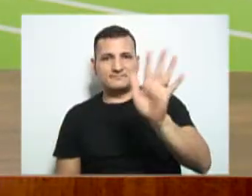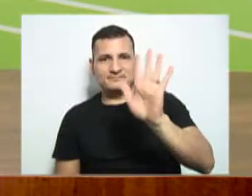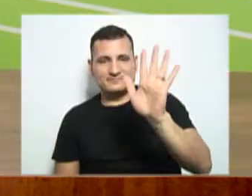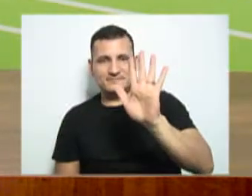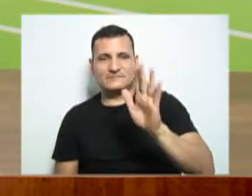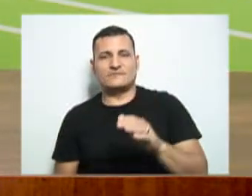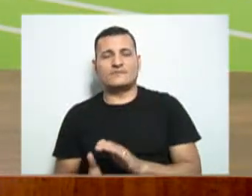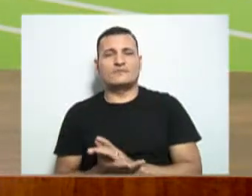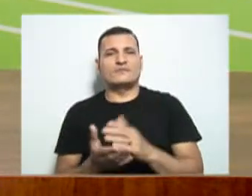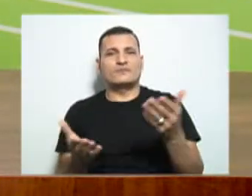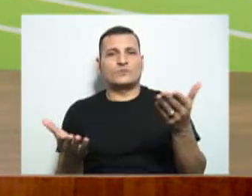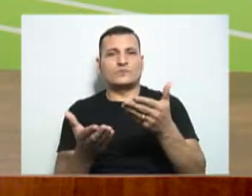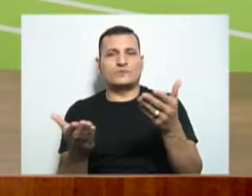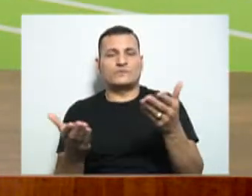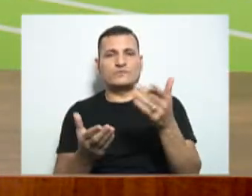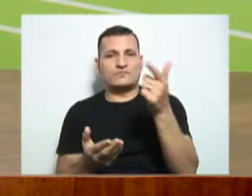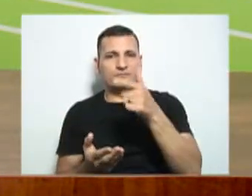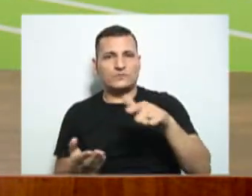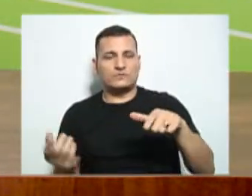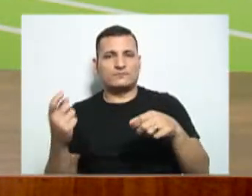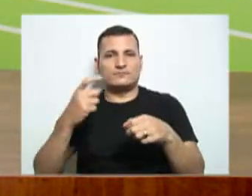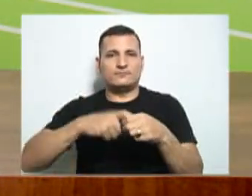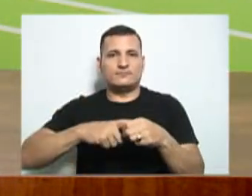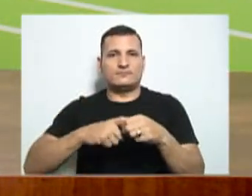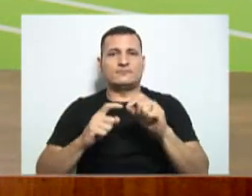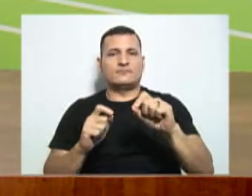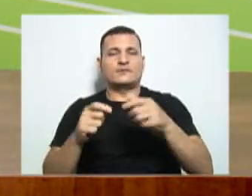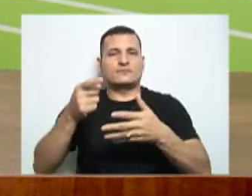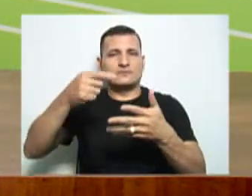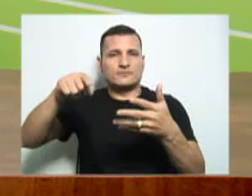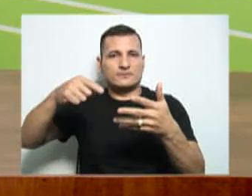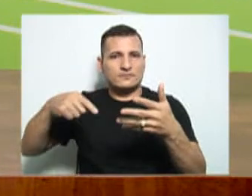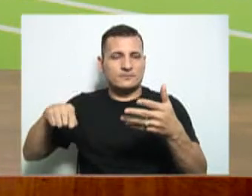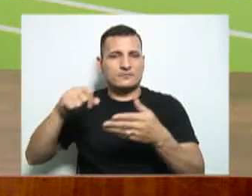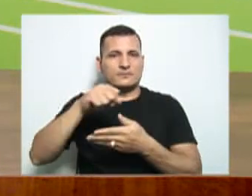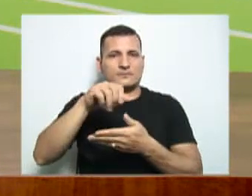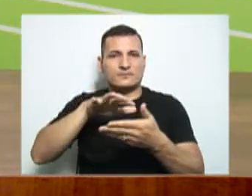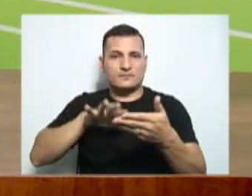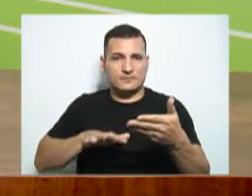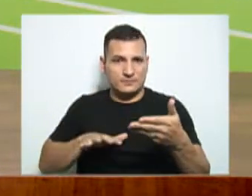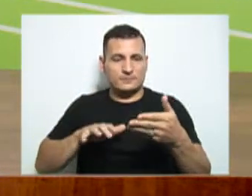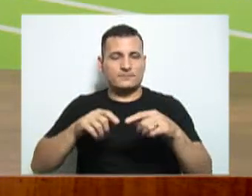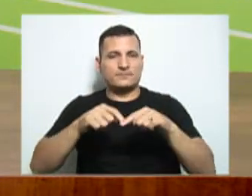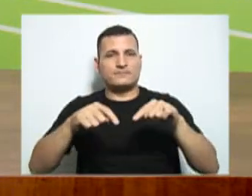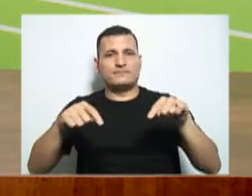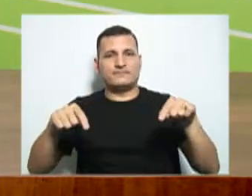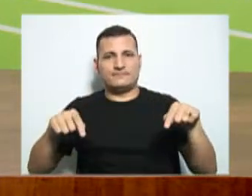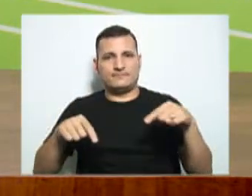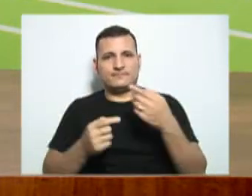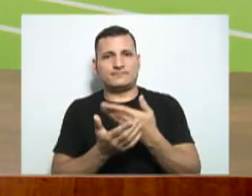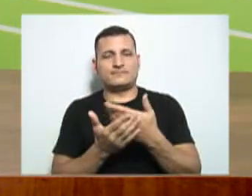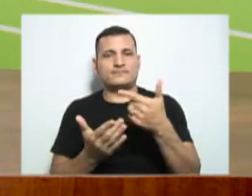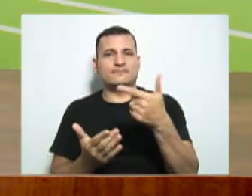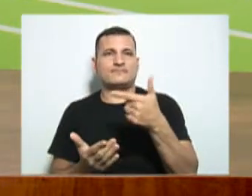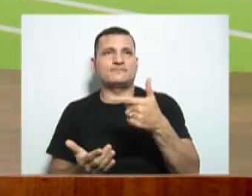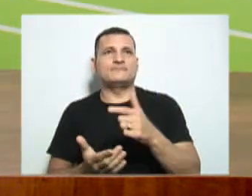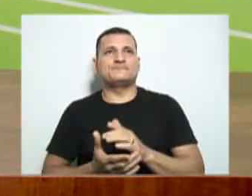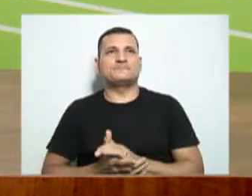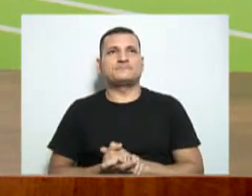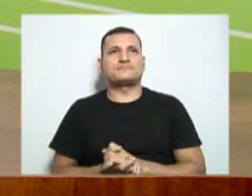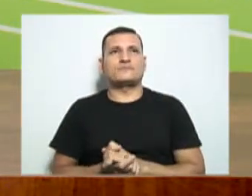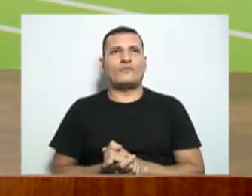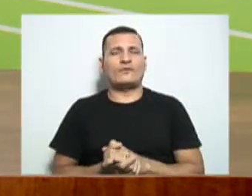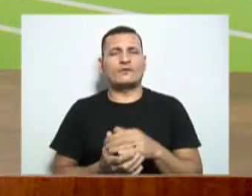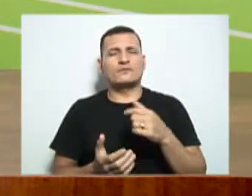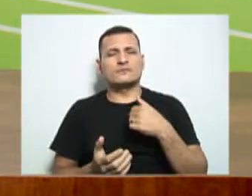Olá, estamos aqui novamente agora para a correção das atividades de sala da aula 2 e